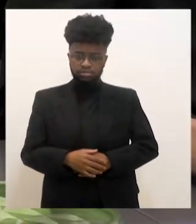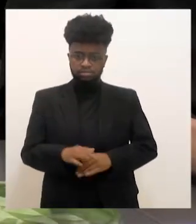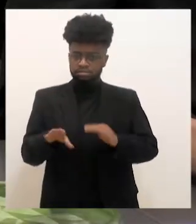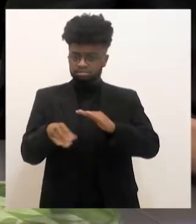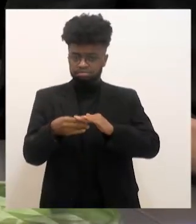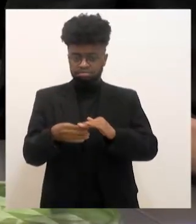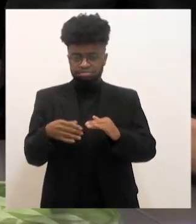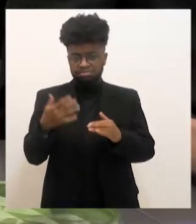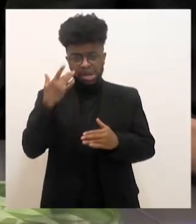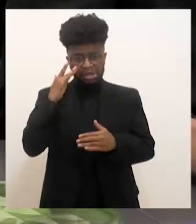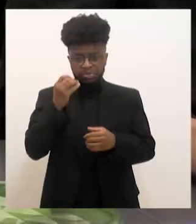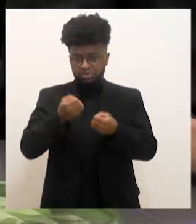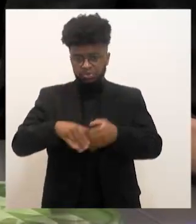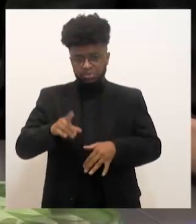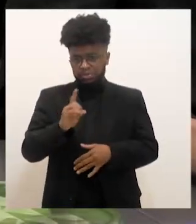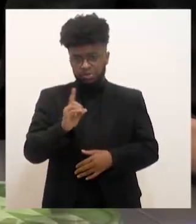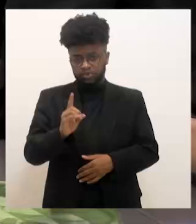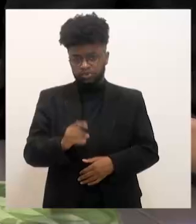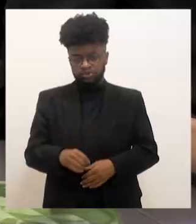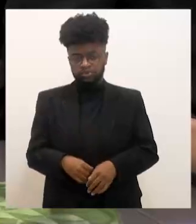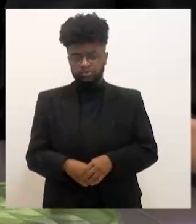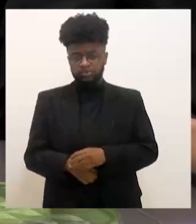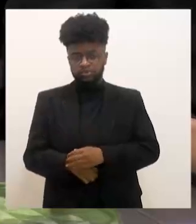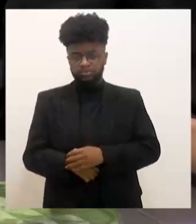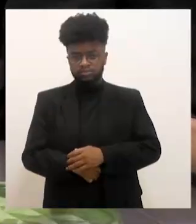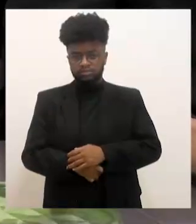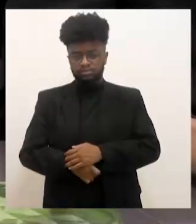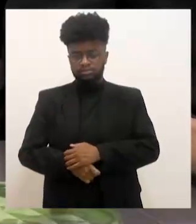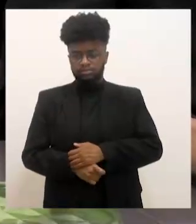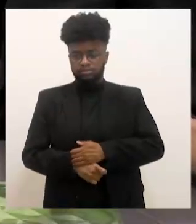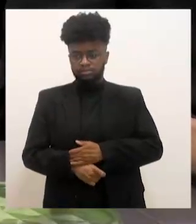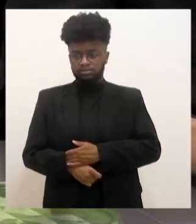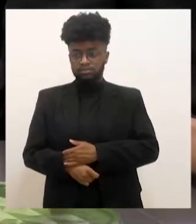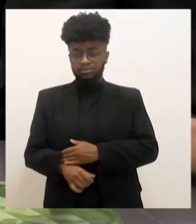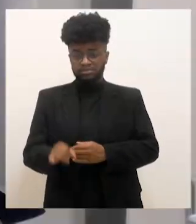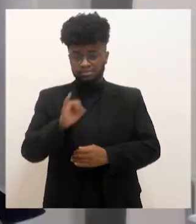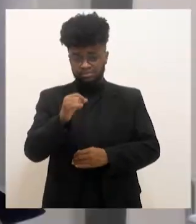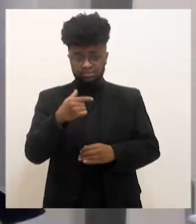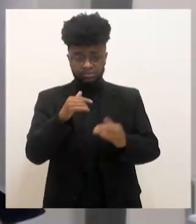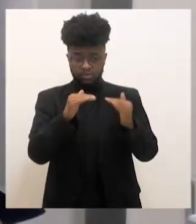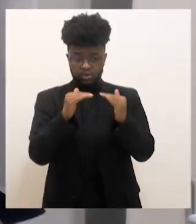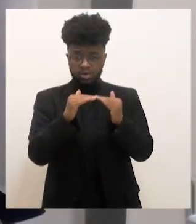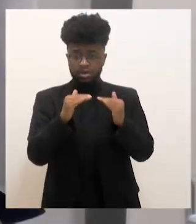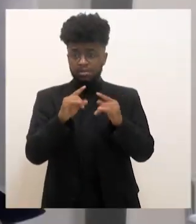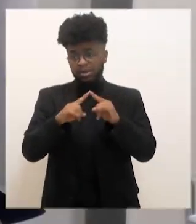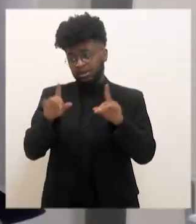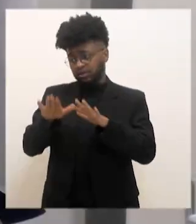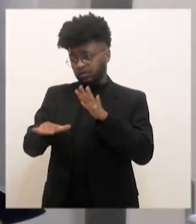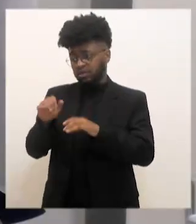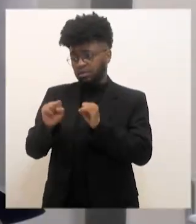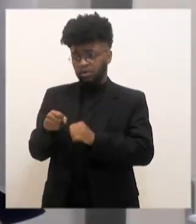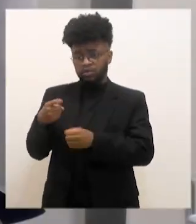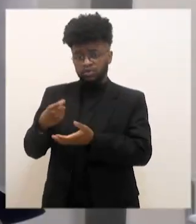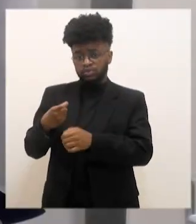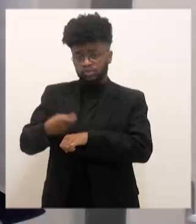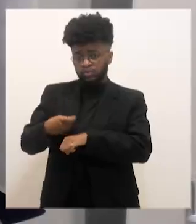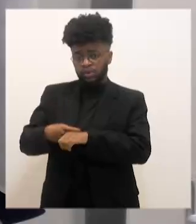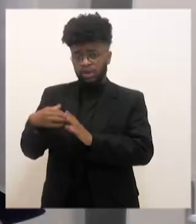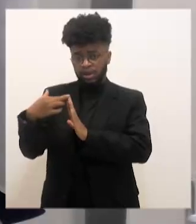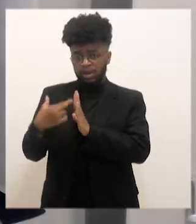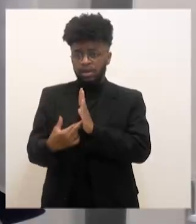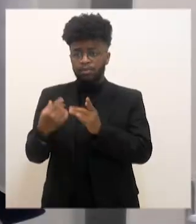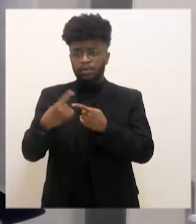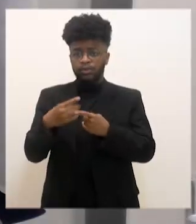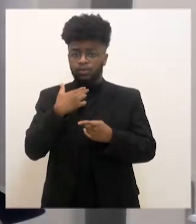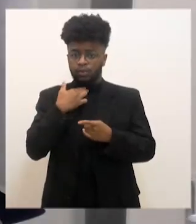vai prejudicar se o Knoploch estiver de acordo. Mas se for o caso da gente endurecer as regras, o que a gente não pode fazer contrariando uma norma federal, ainda